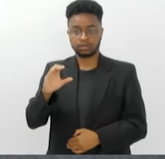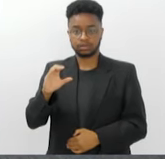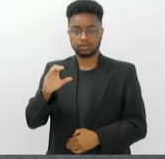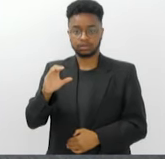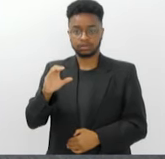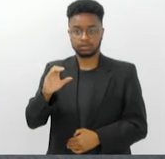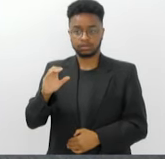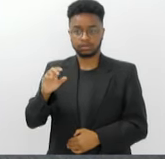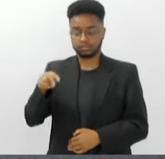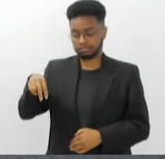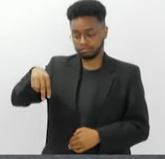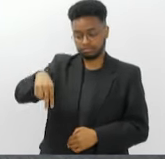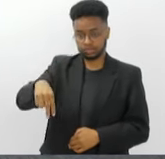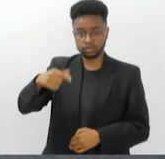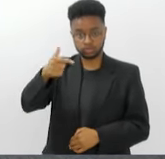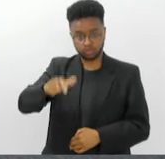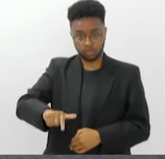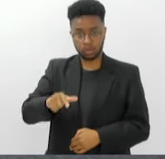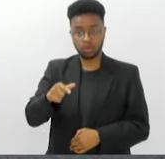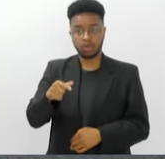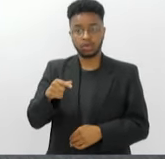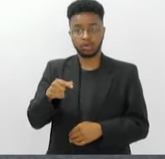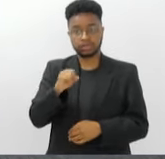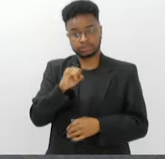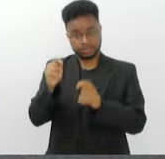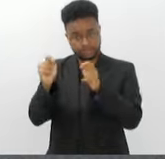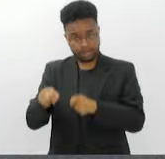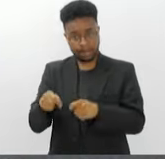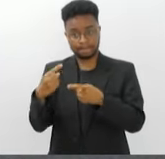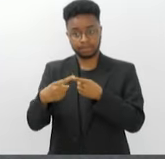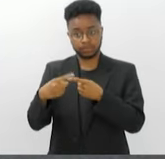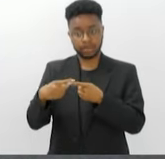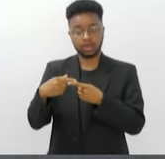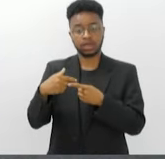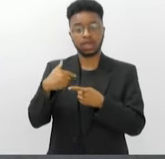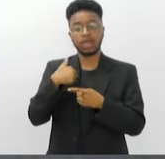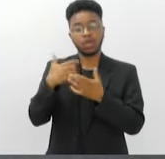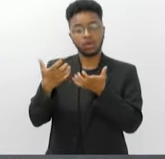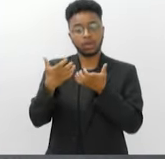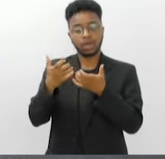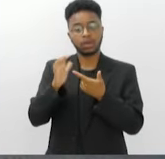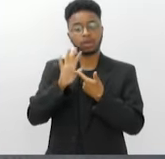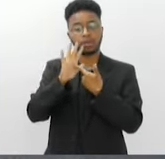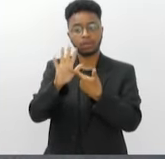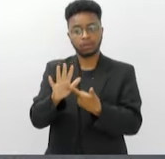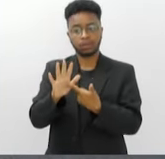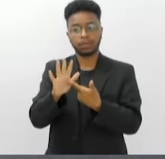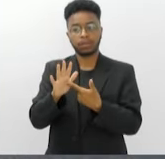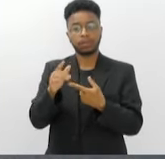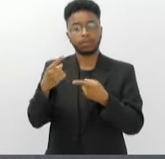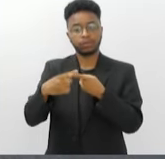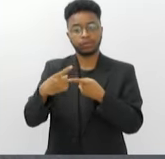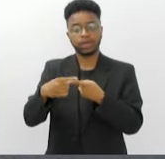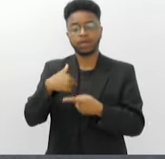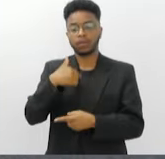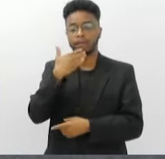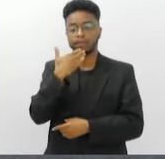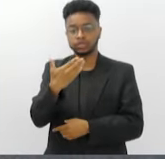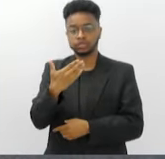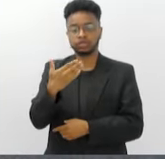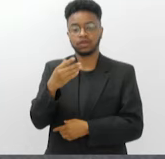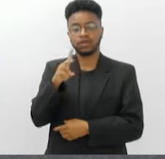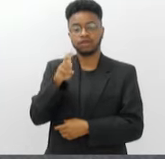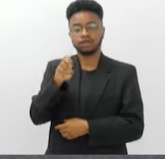seja possível, porque eu pretendo, então, de forma breve também, fundamentar o meu pedido de